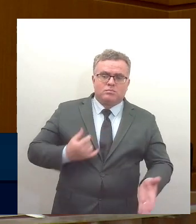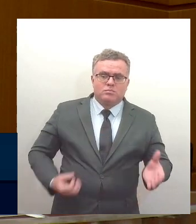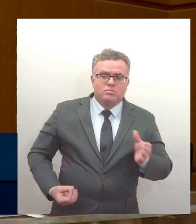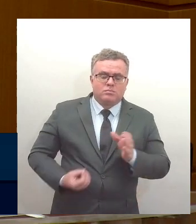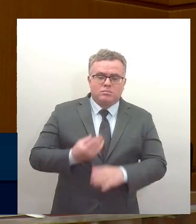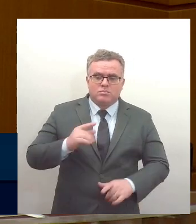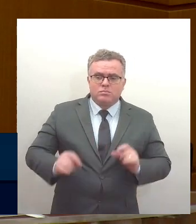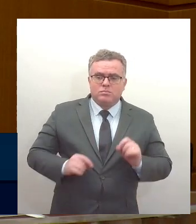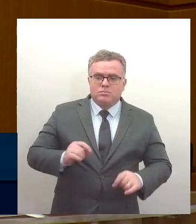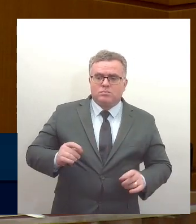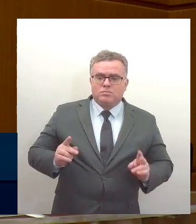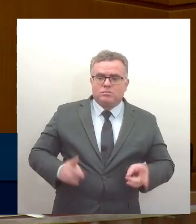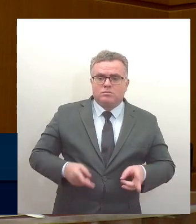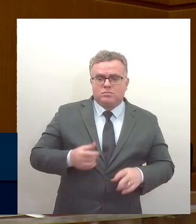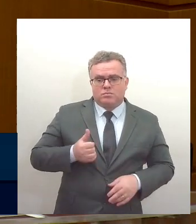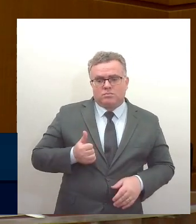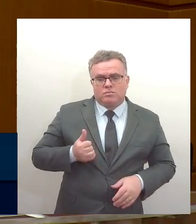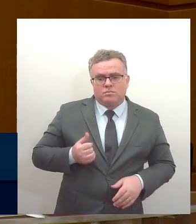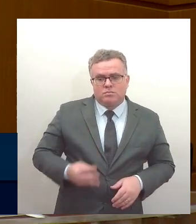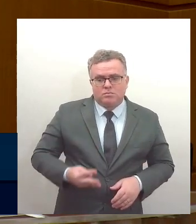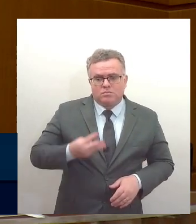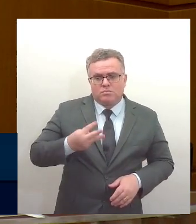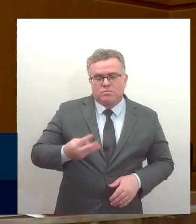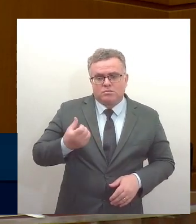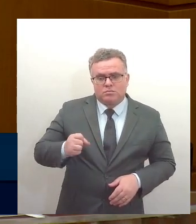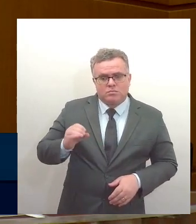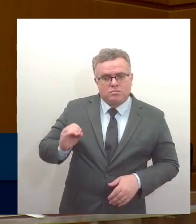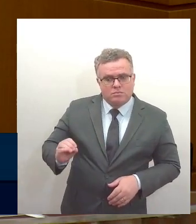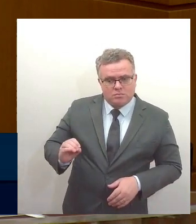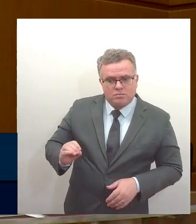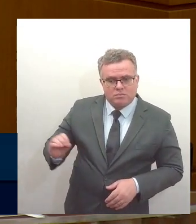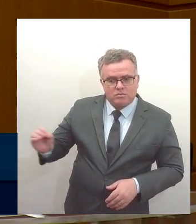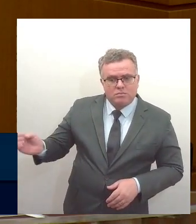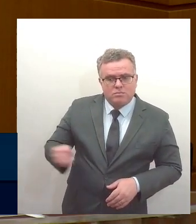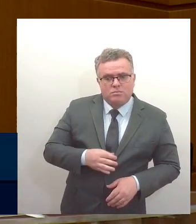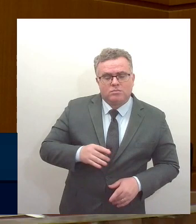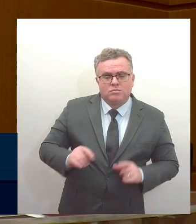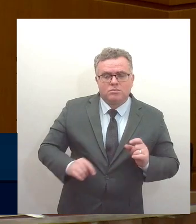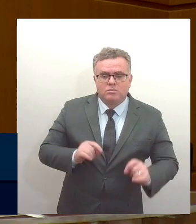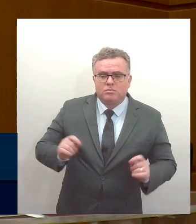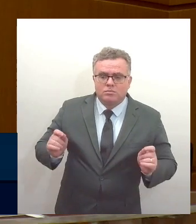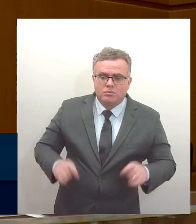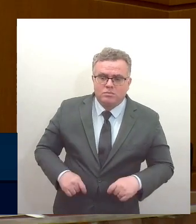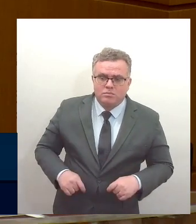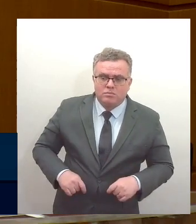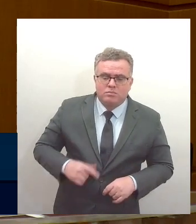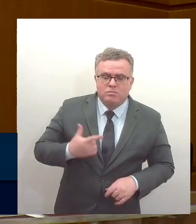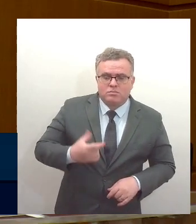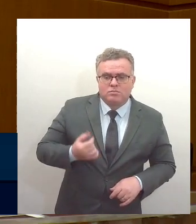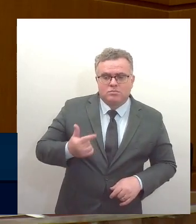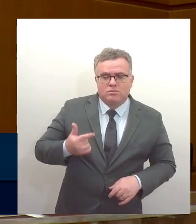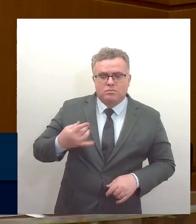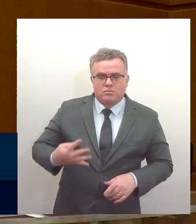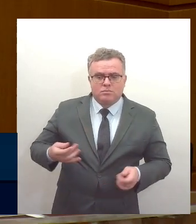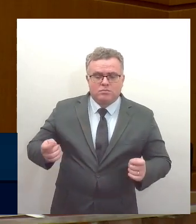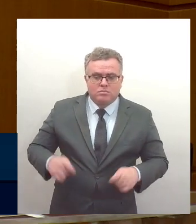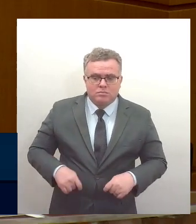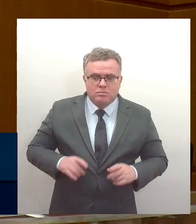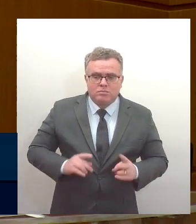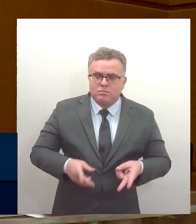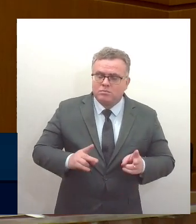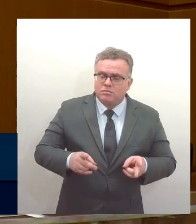13.380 novos empregos. Iniciamos 2024 também com saldo positivo. Nos meses de janeiro e fevereiro